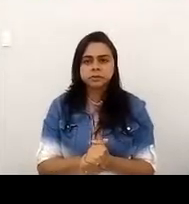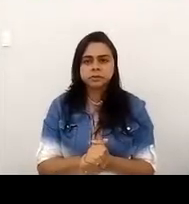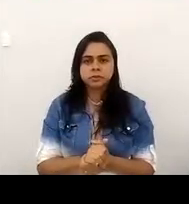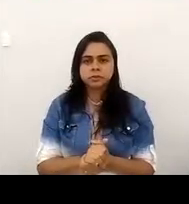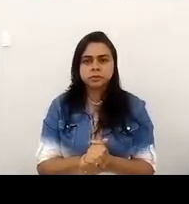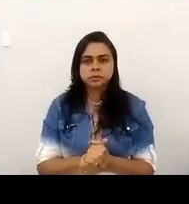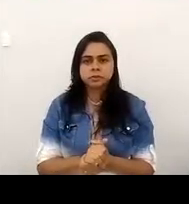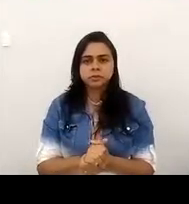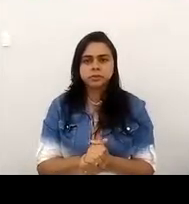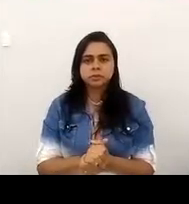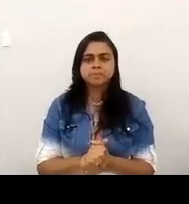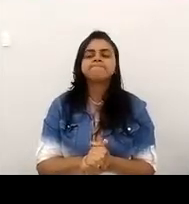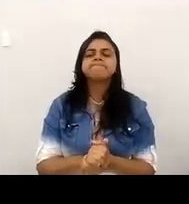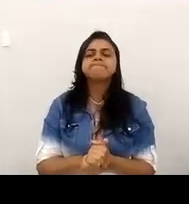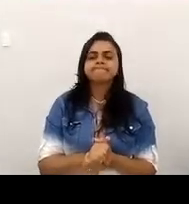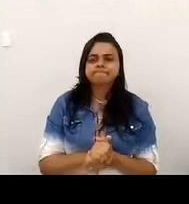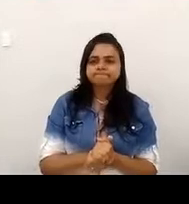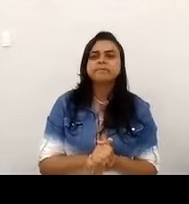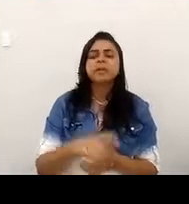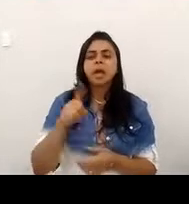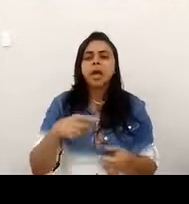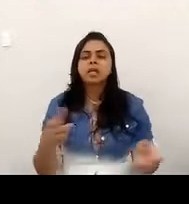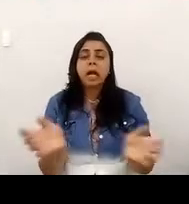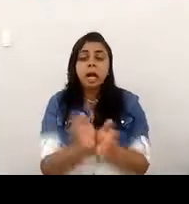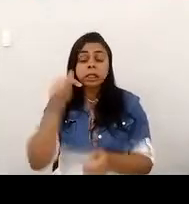participando. É o Evandro aí que está aí.